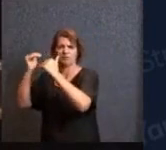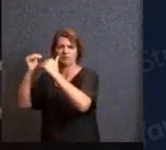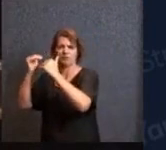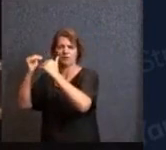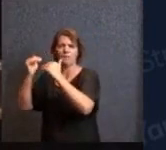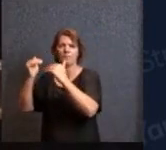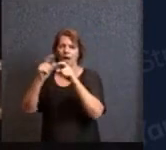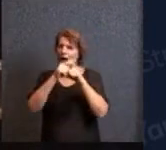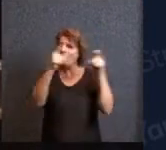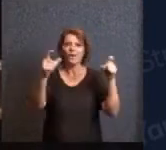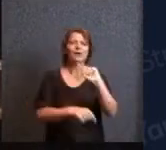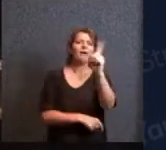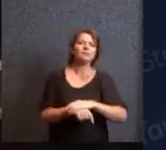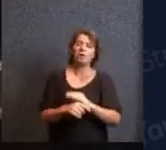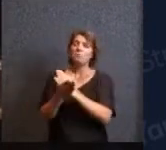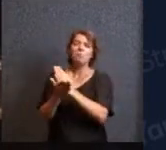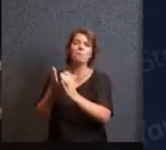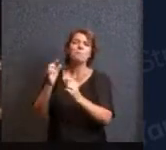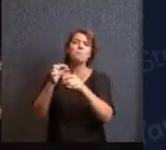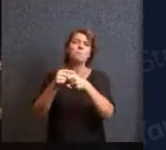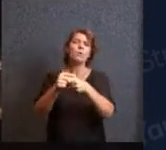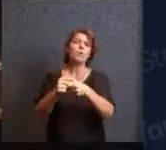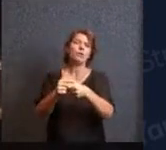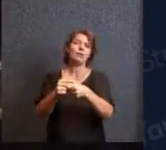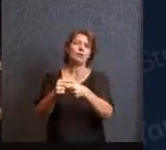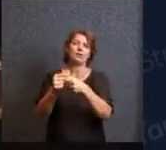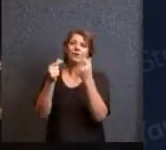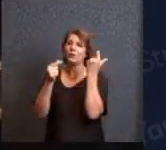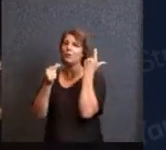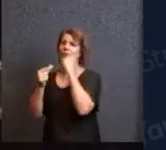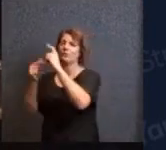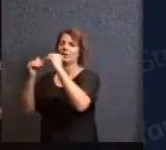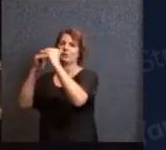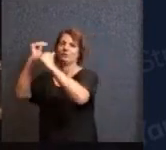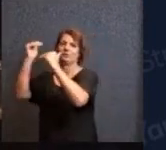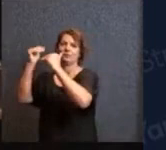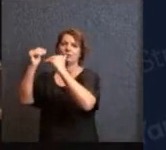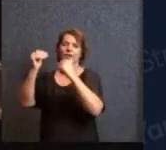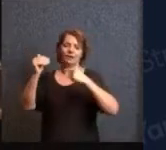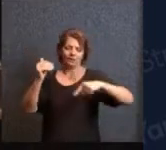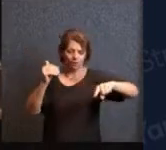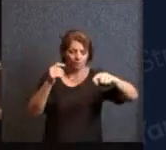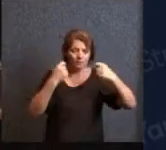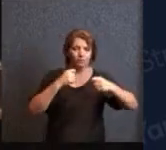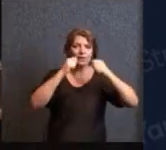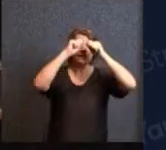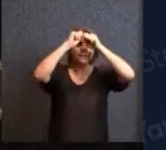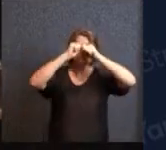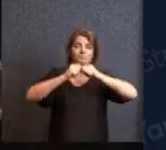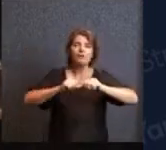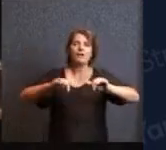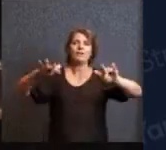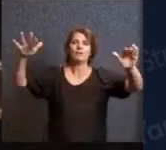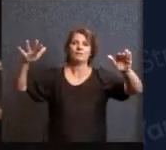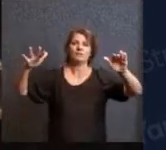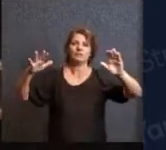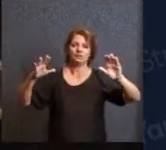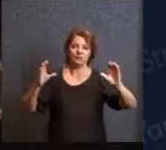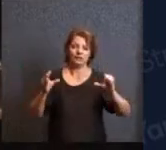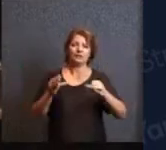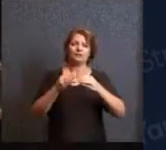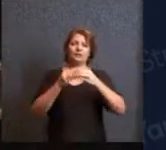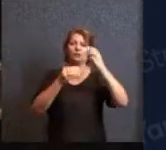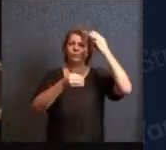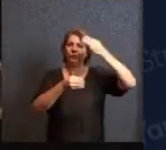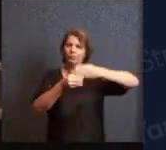escolas, são raras exceções, né? Então, a gente busca difundir dentro da própria rede